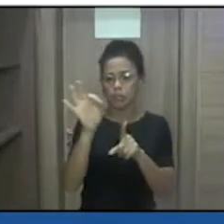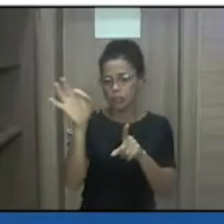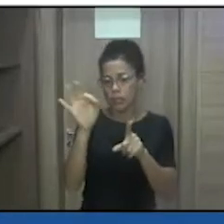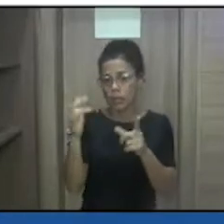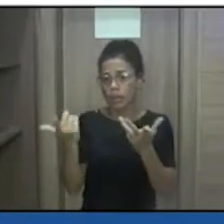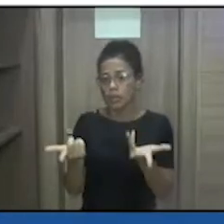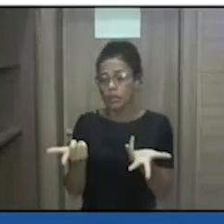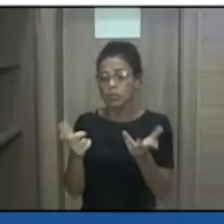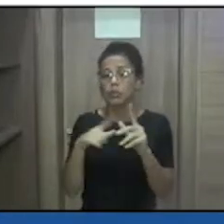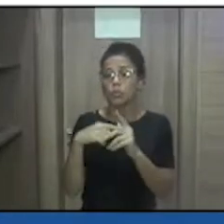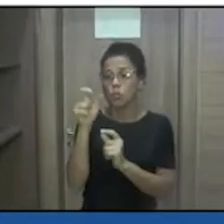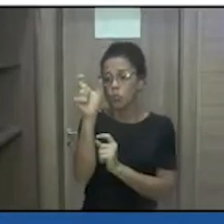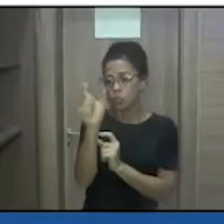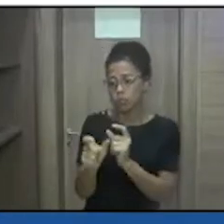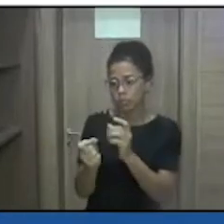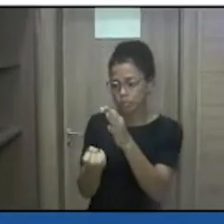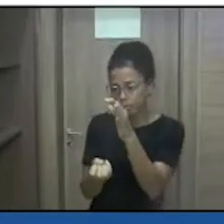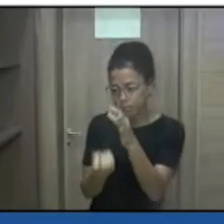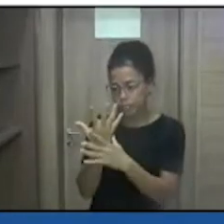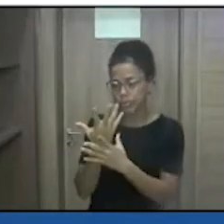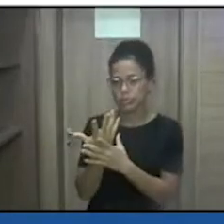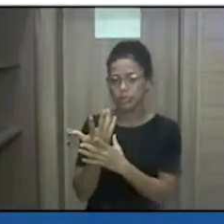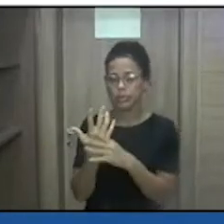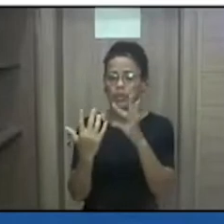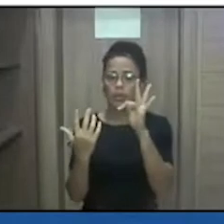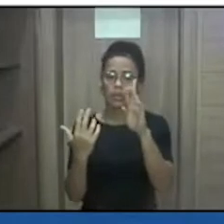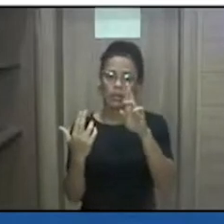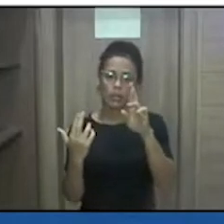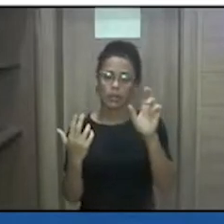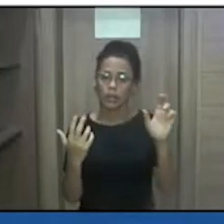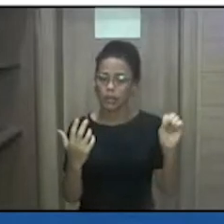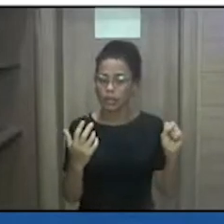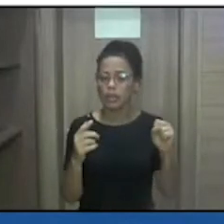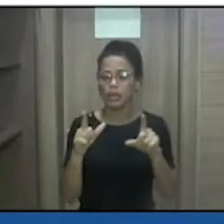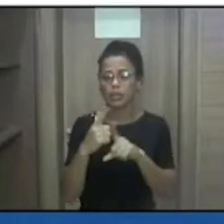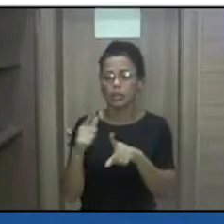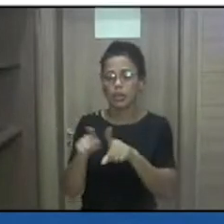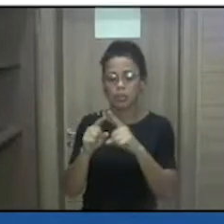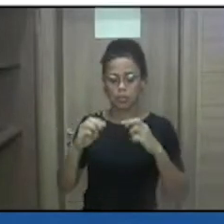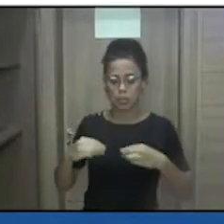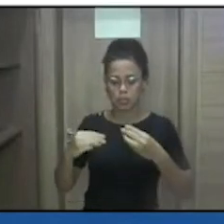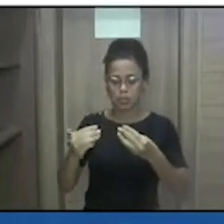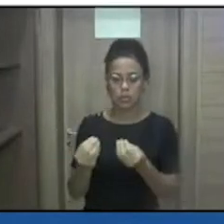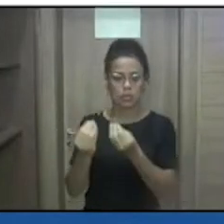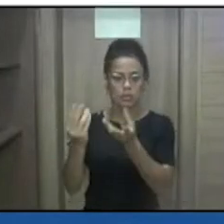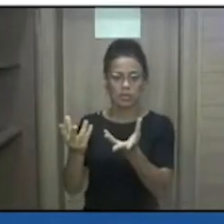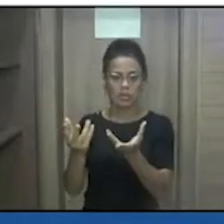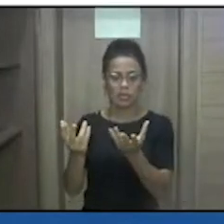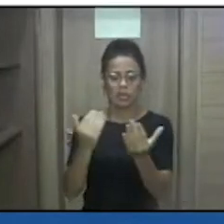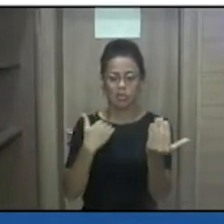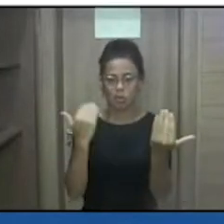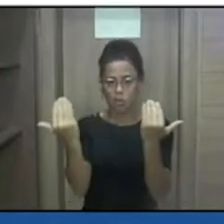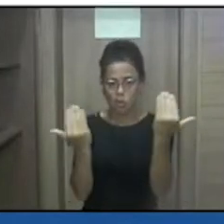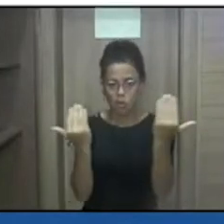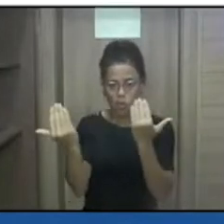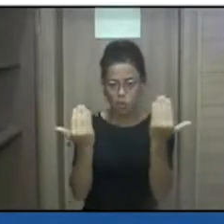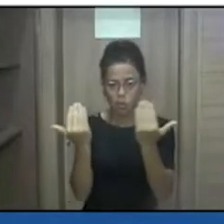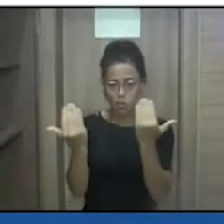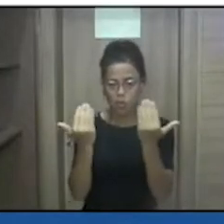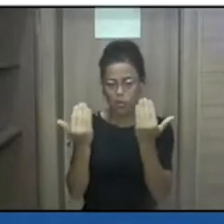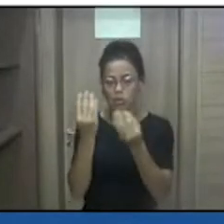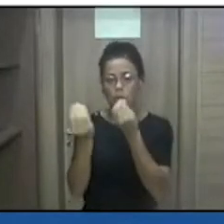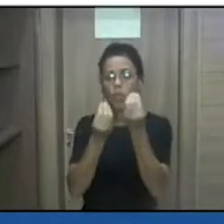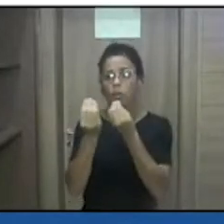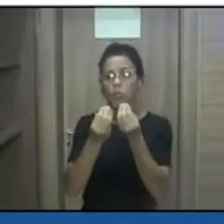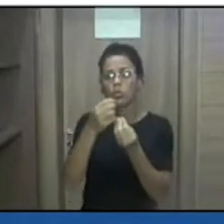modelo que construímos com os TRs e o que é ofertado pelo Ministério da Saúde, fica em torno da prótese total de R$